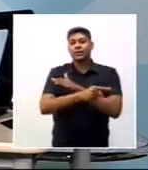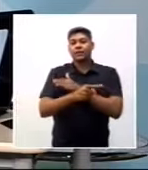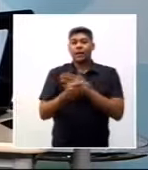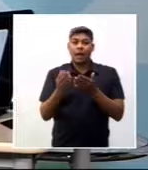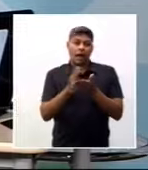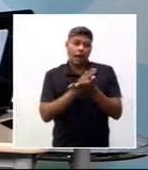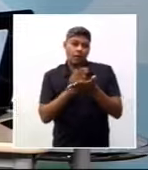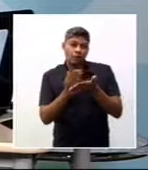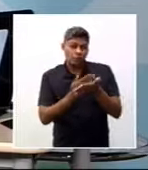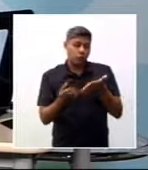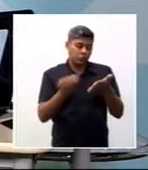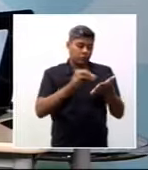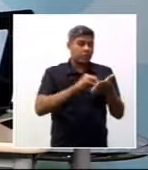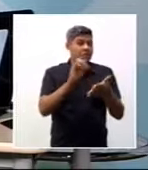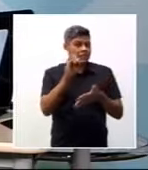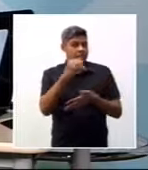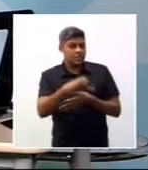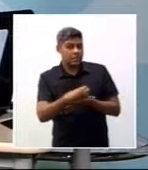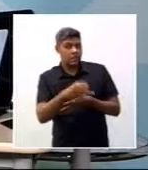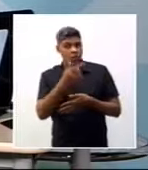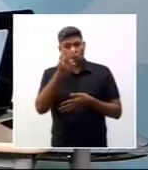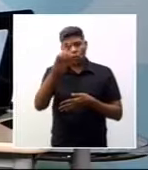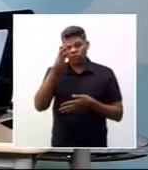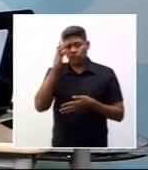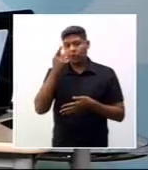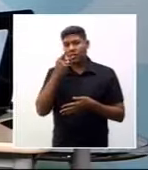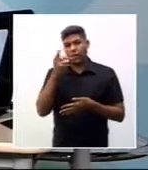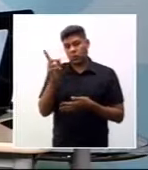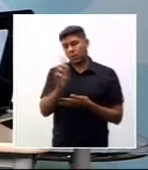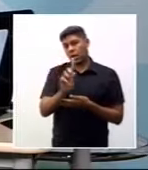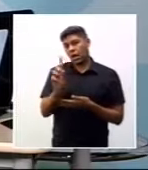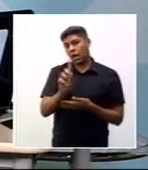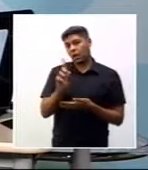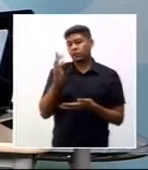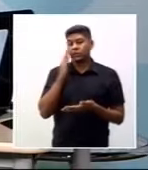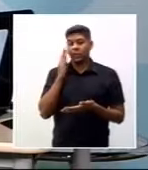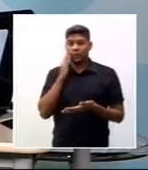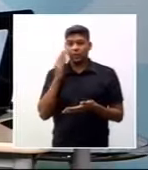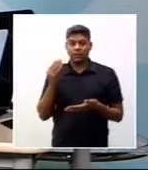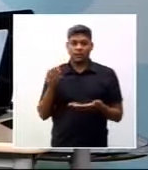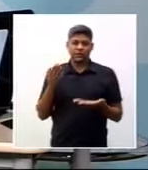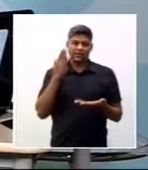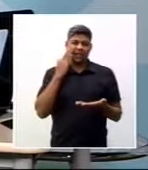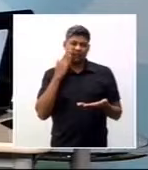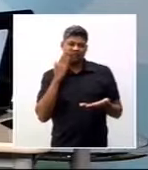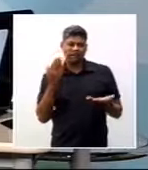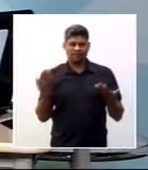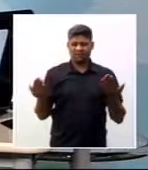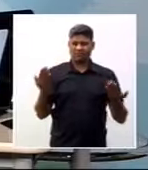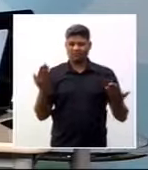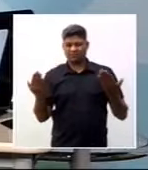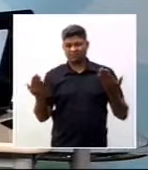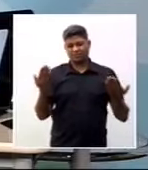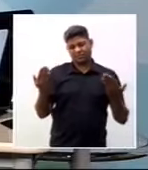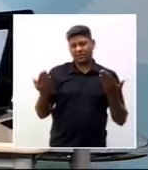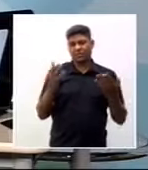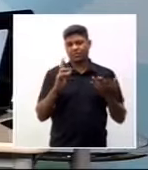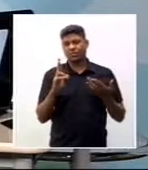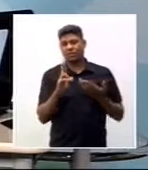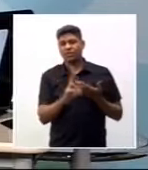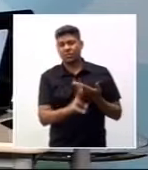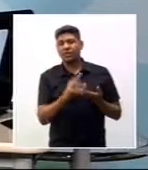alguns colocados que sim outros que não não teve eu acho que foi meio a meio a resposta